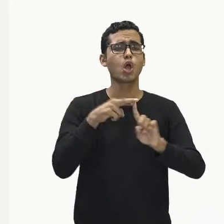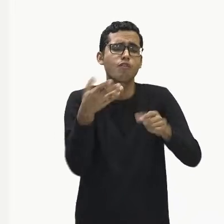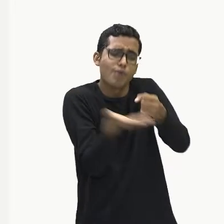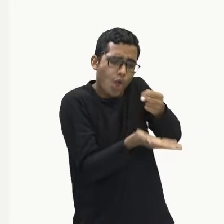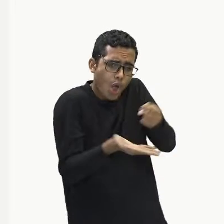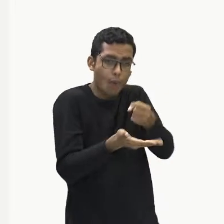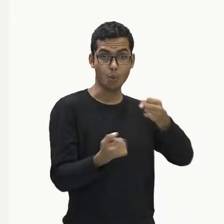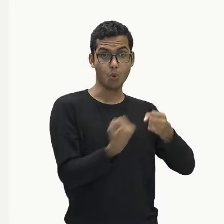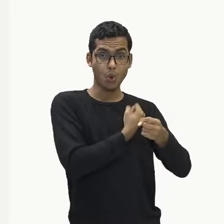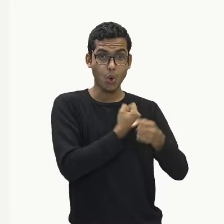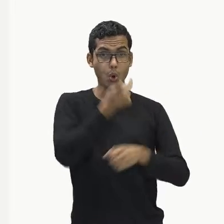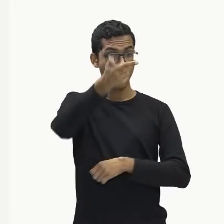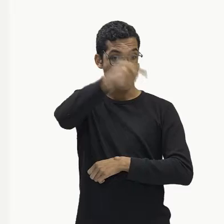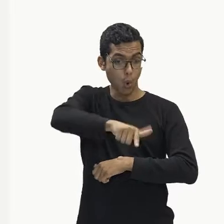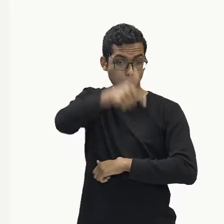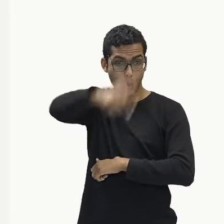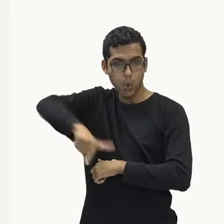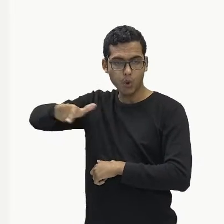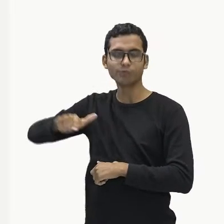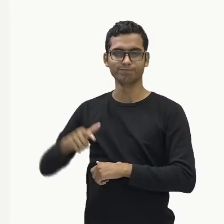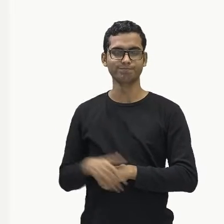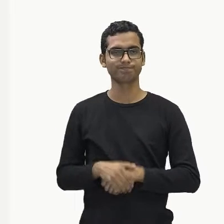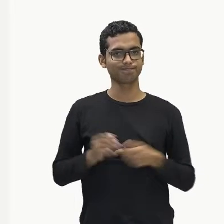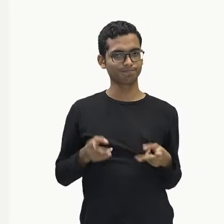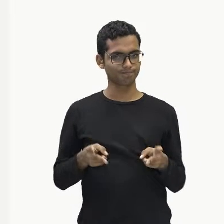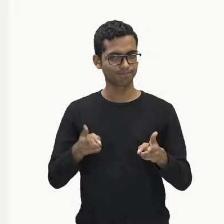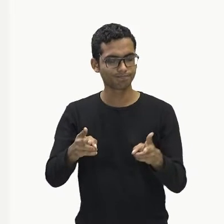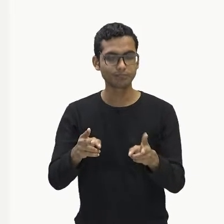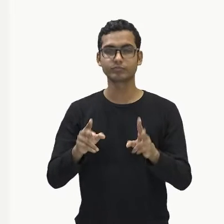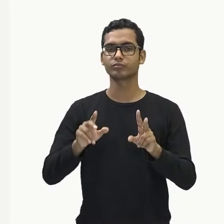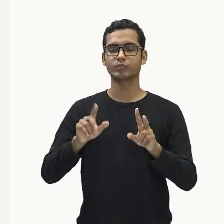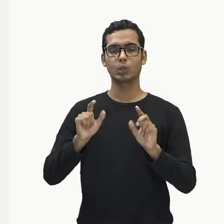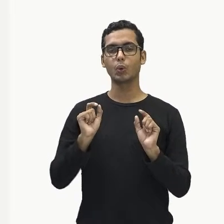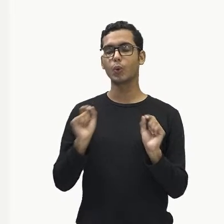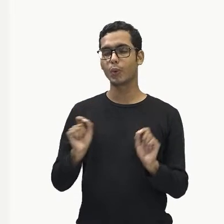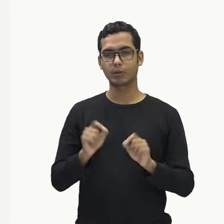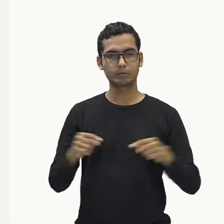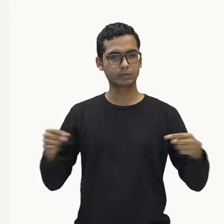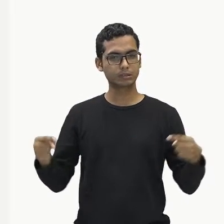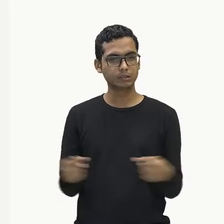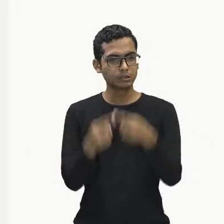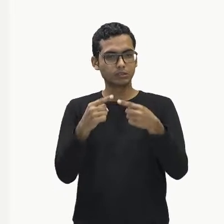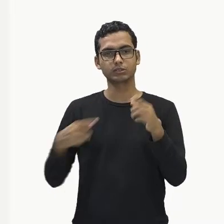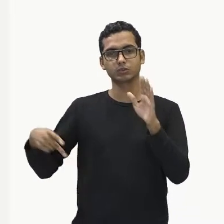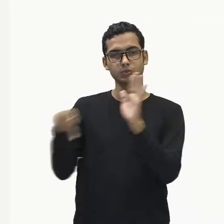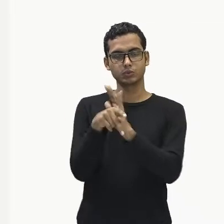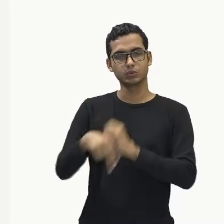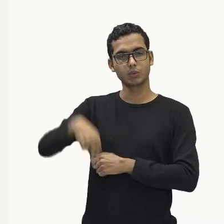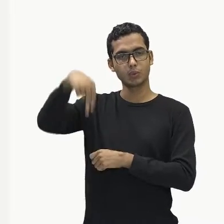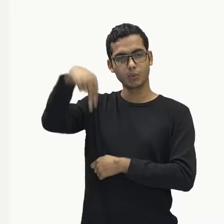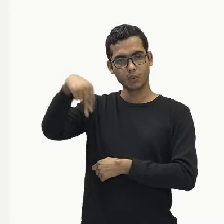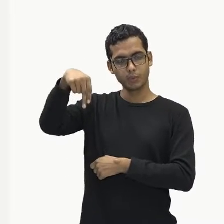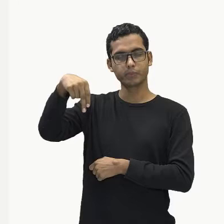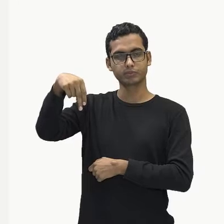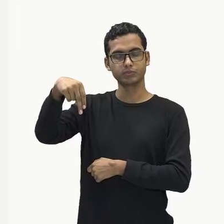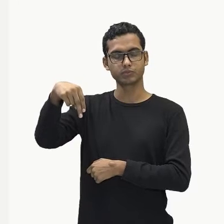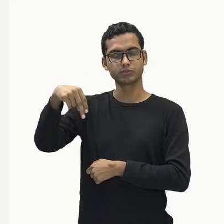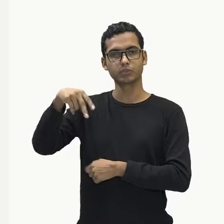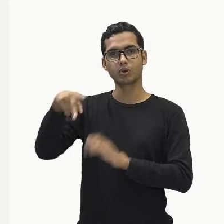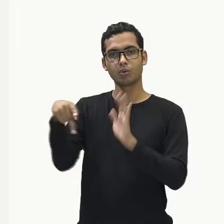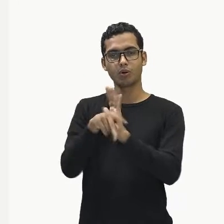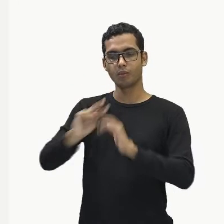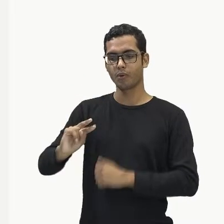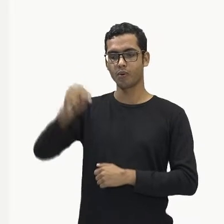que vai se repetir de acordo, com o nosso N, que é o